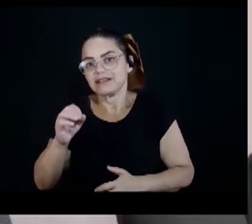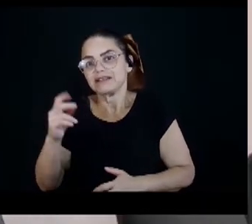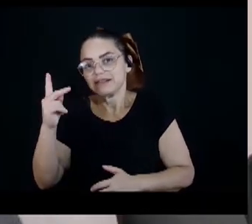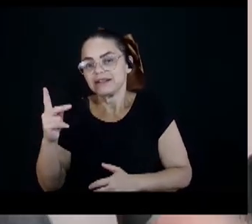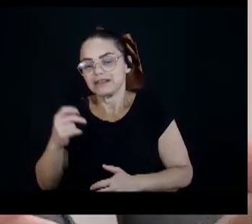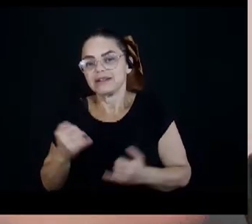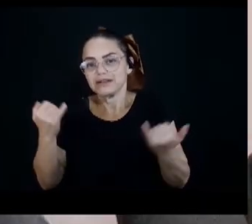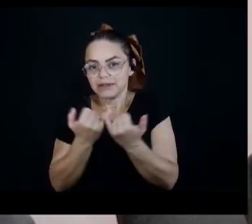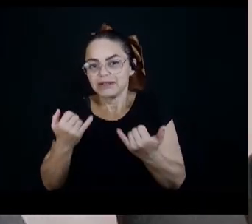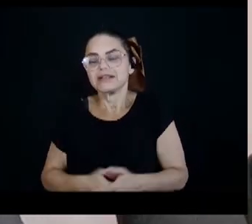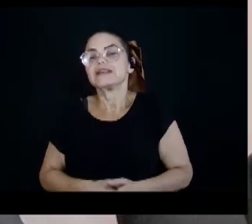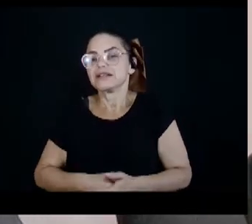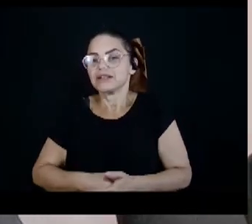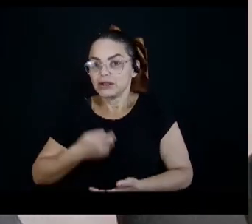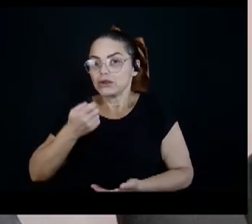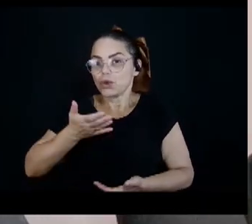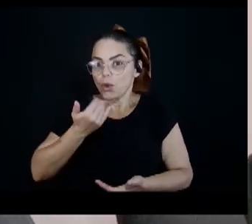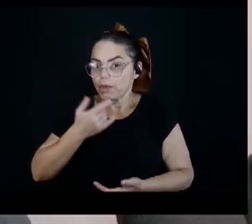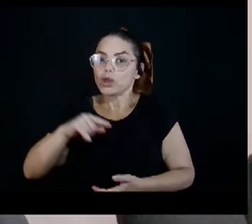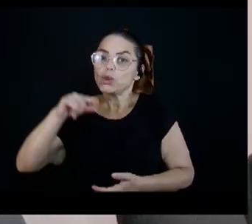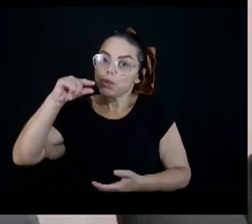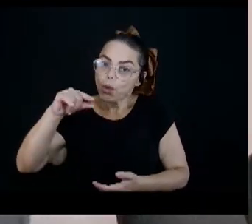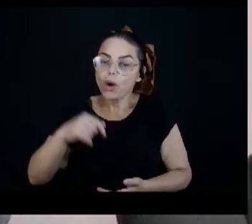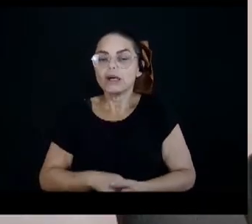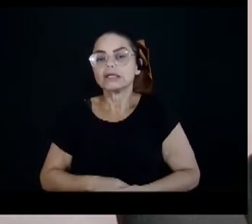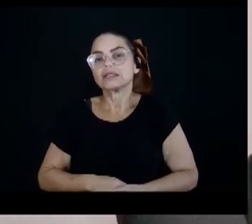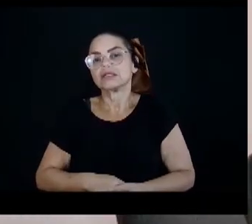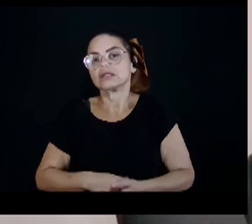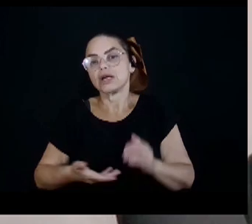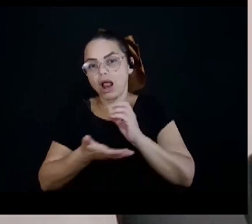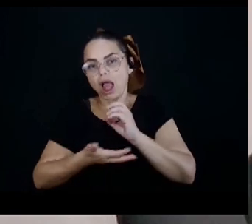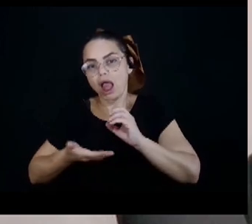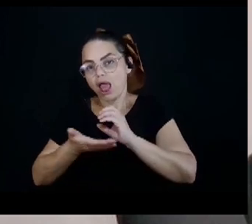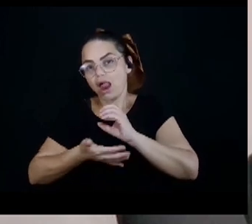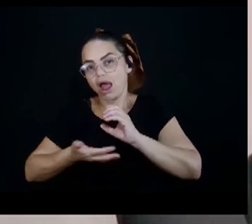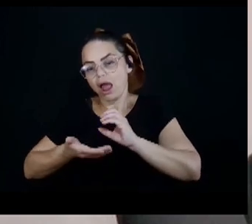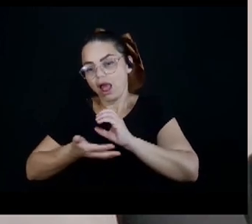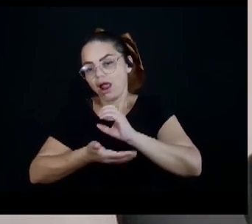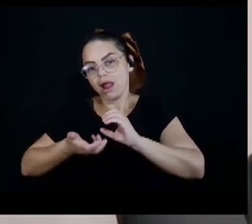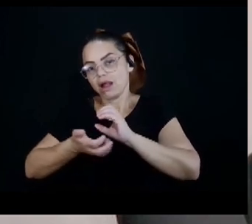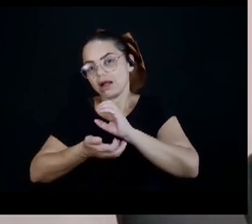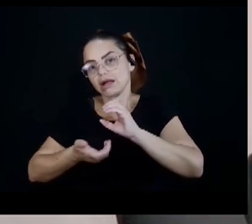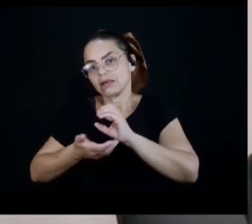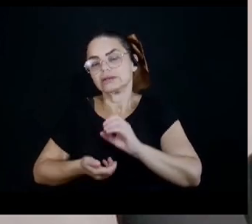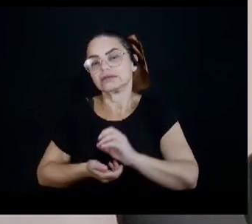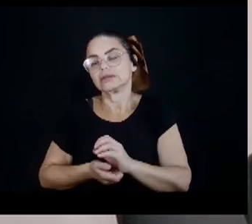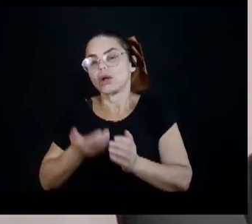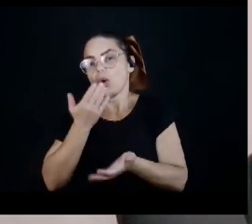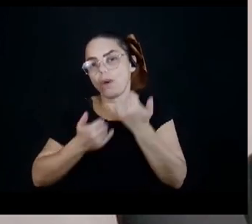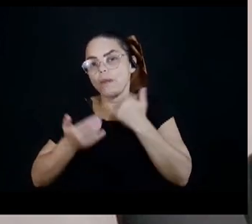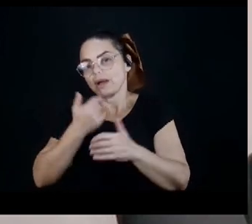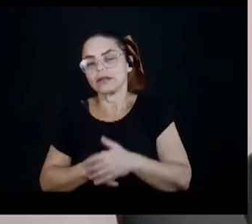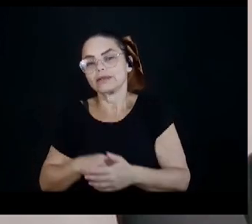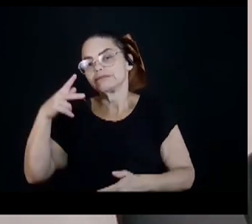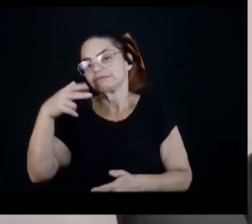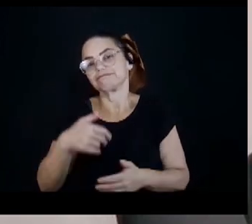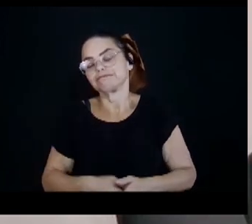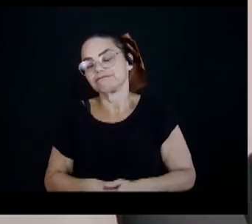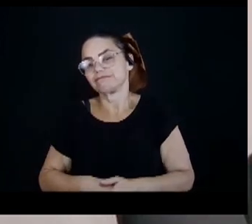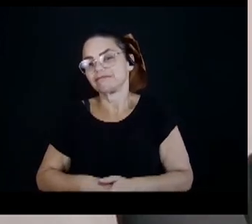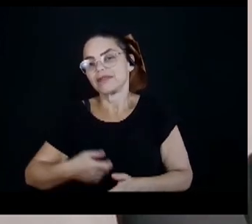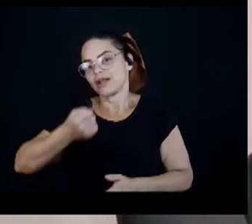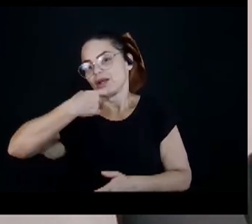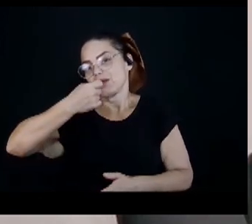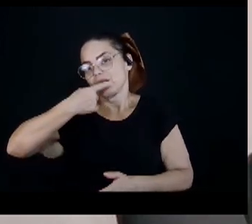dieta. O problema é consumir muita caloria e ela não consegue cortar essas calorias. E o medicamento ele faz com que ela consiga. Esse é